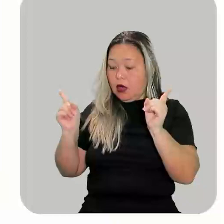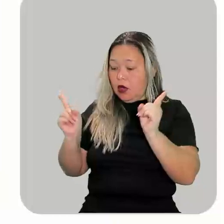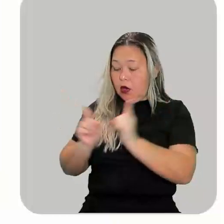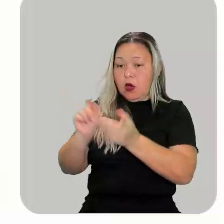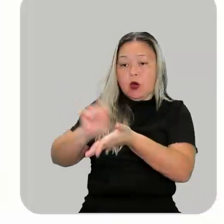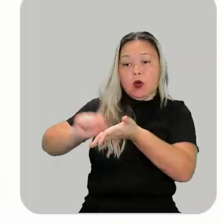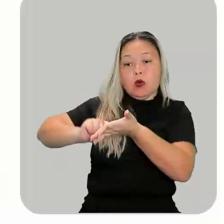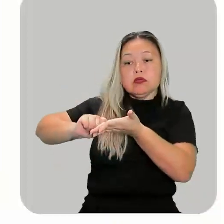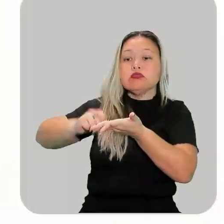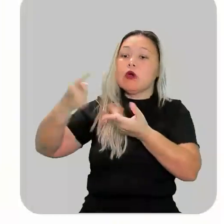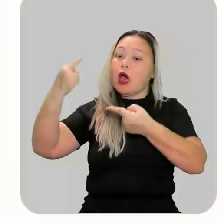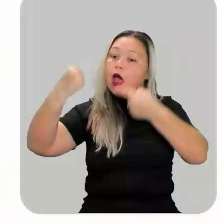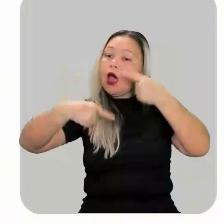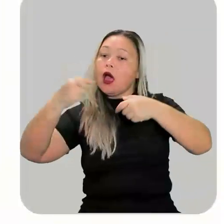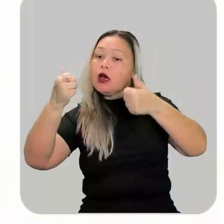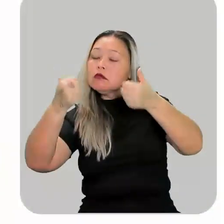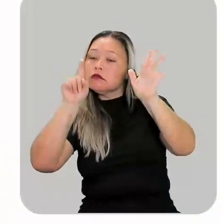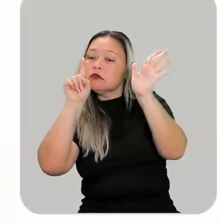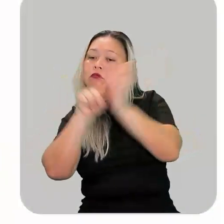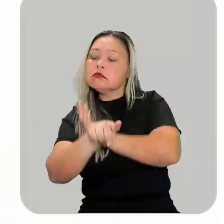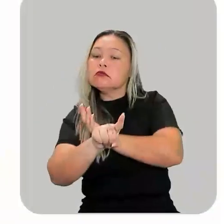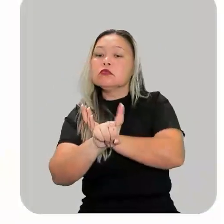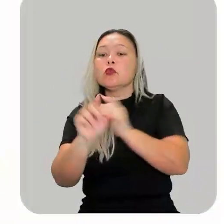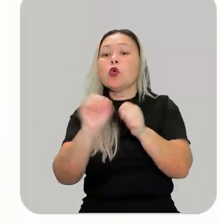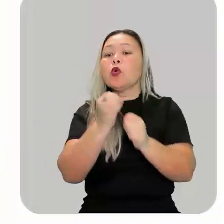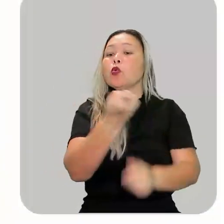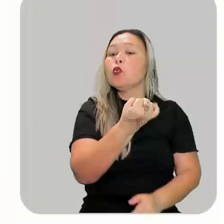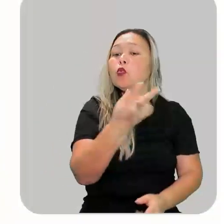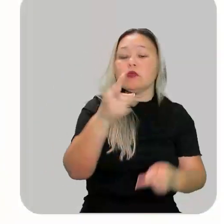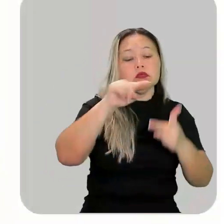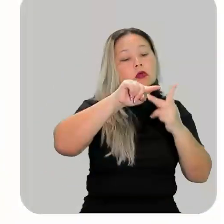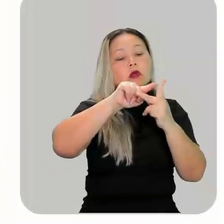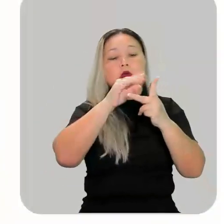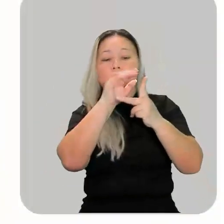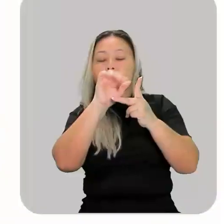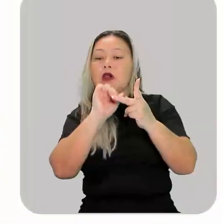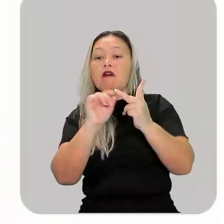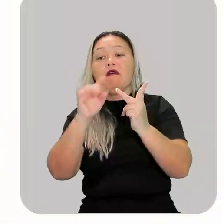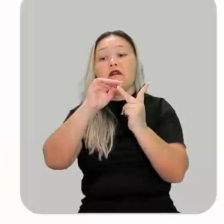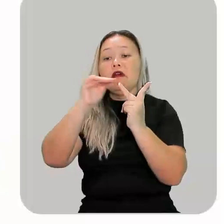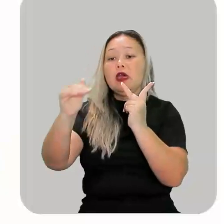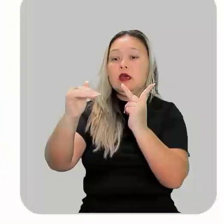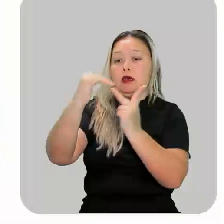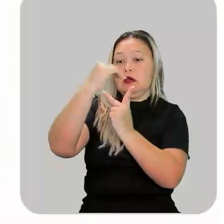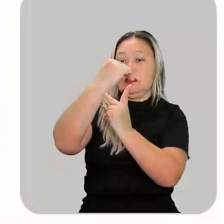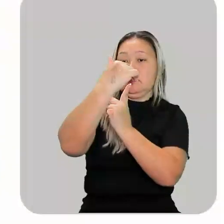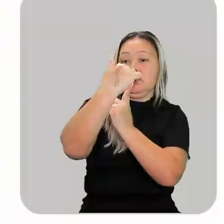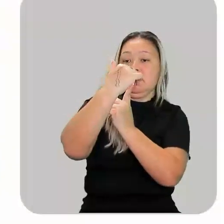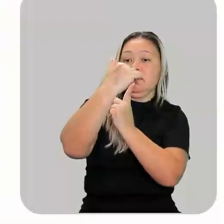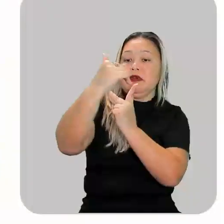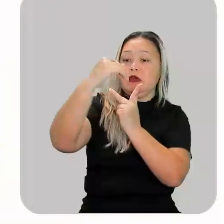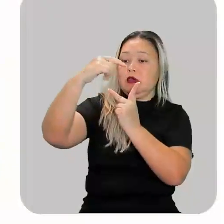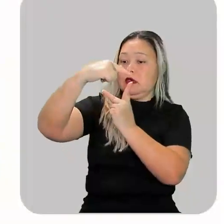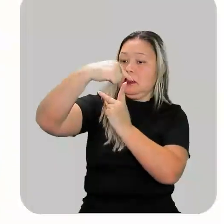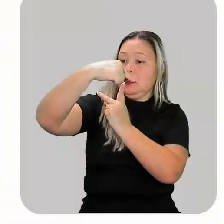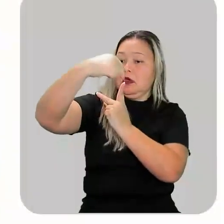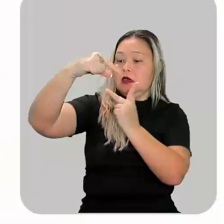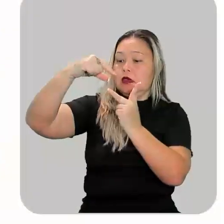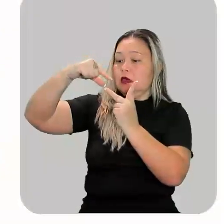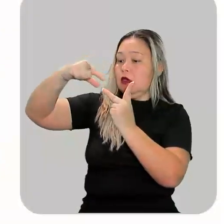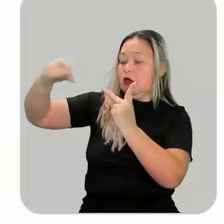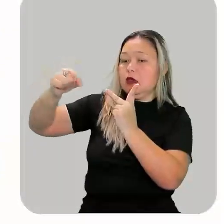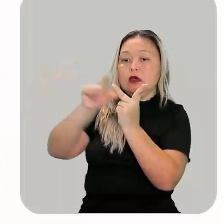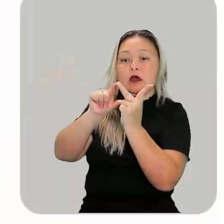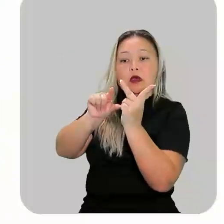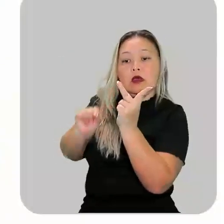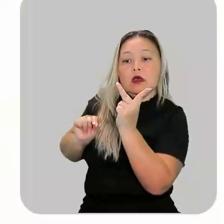depois de você analisar a questão, você vai estudar o número de vértices. O que é vértice mesmo? O encontro os entre duas cantinhos, arestas, né? pontos,